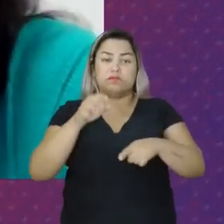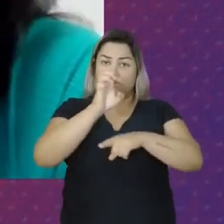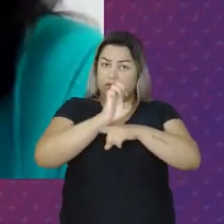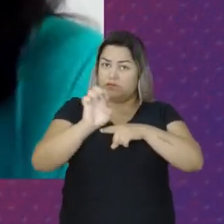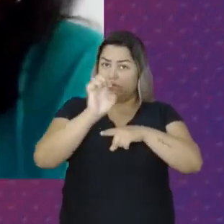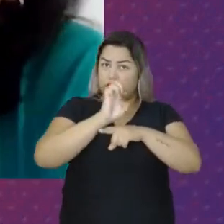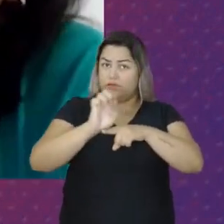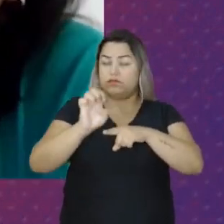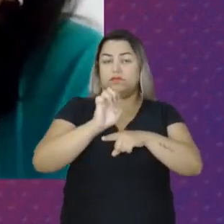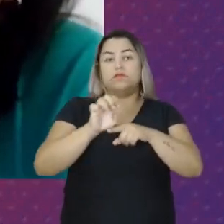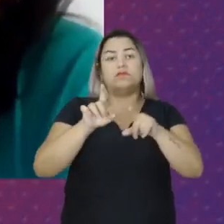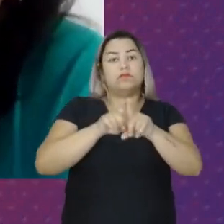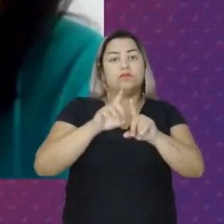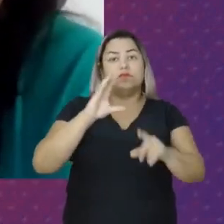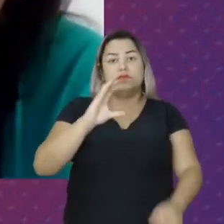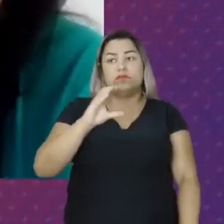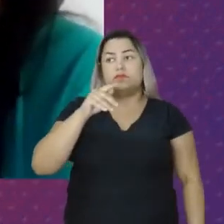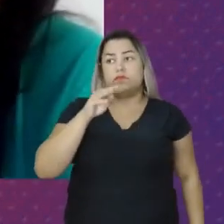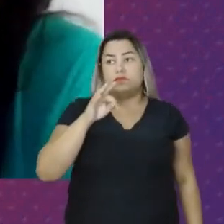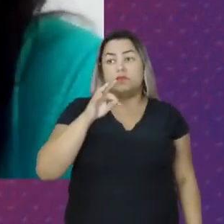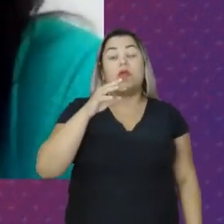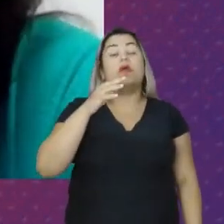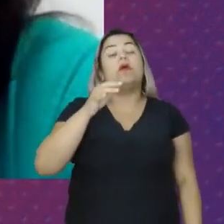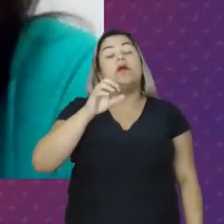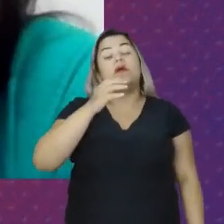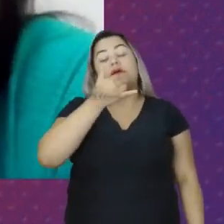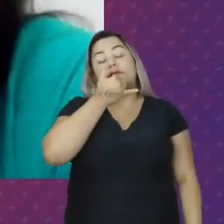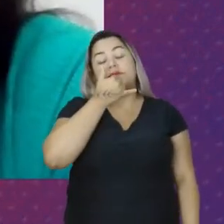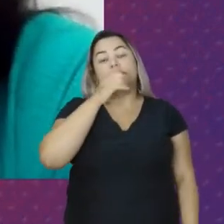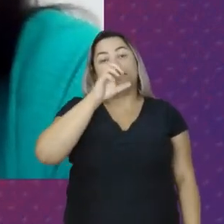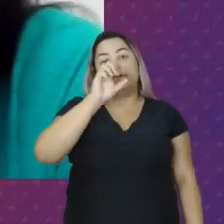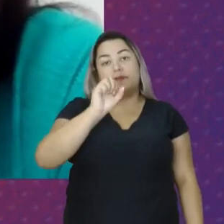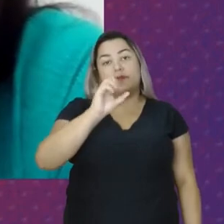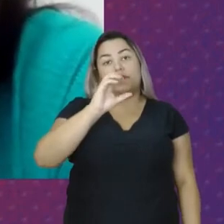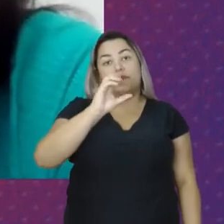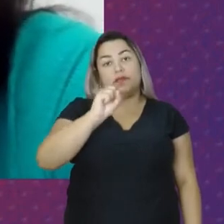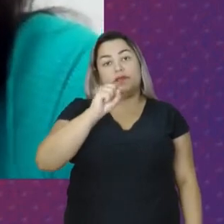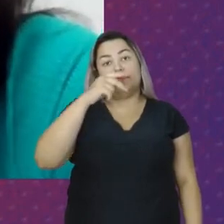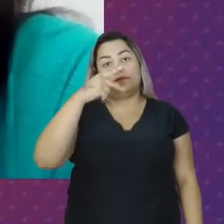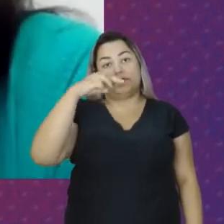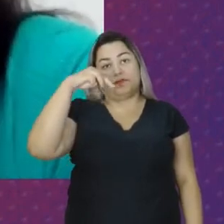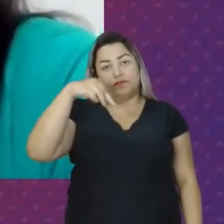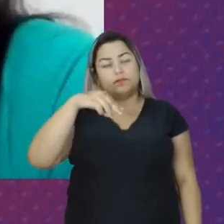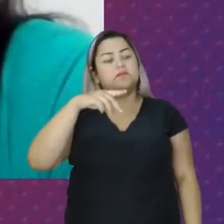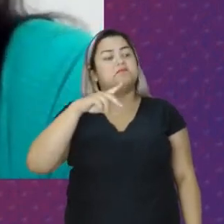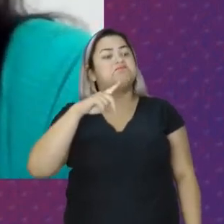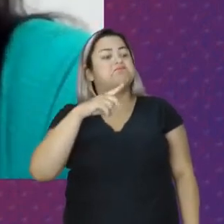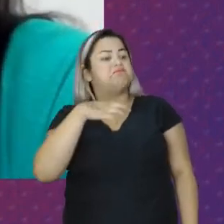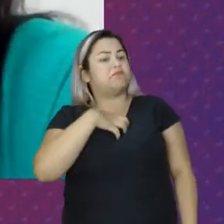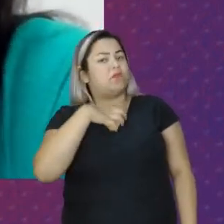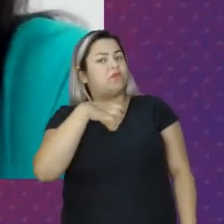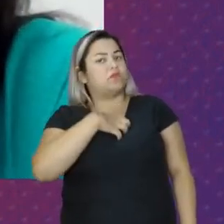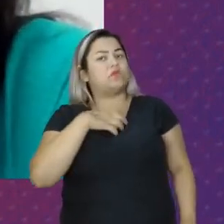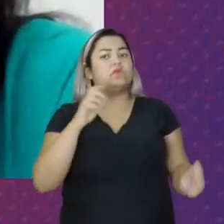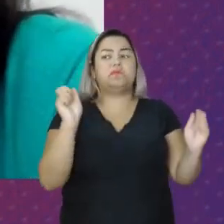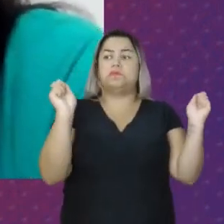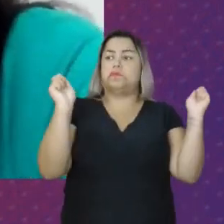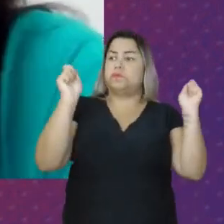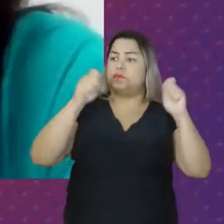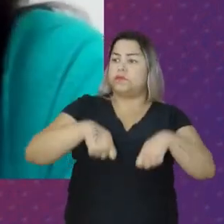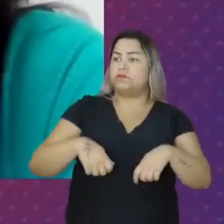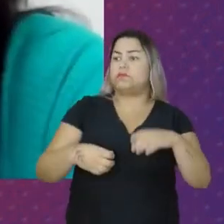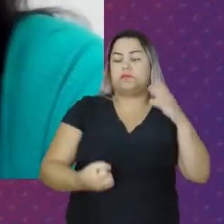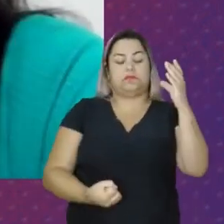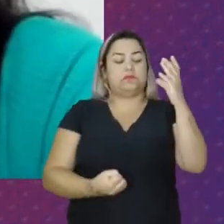Estado. Então, a CPM, a SPM, perdão, à época, sentiu essa necessidade de criar